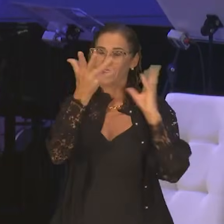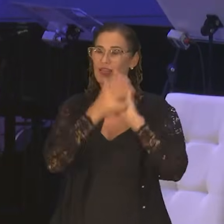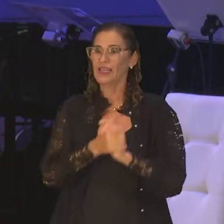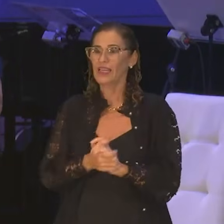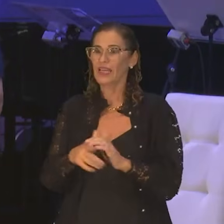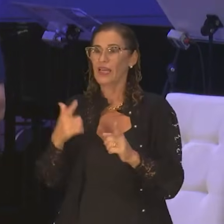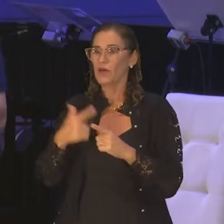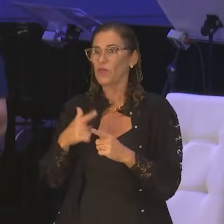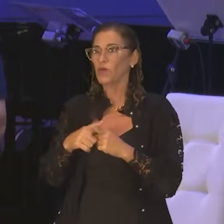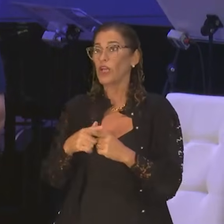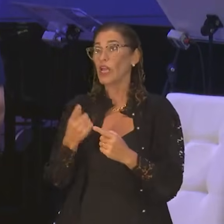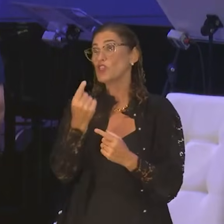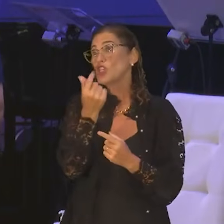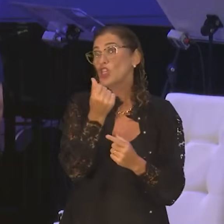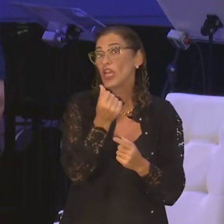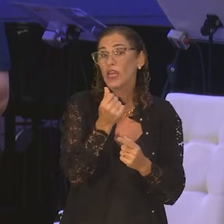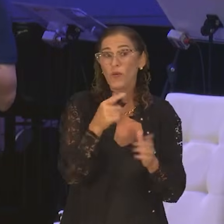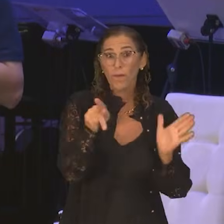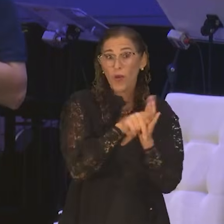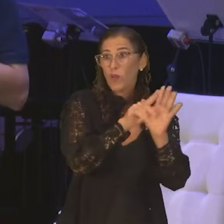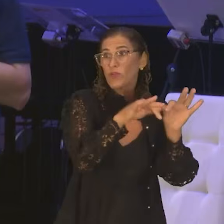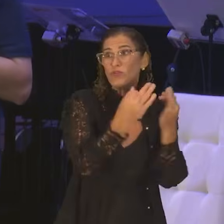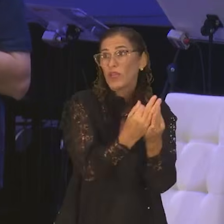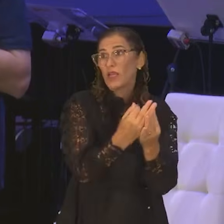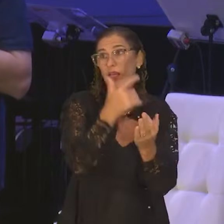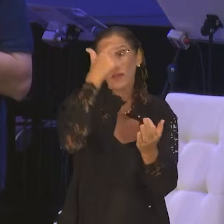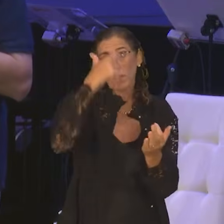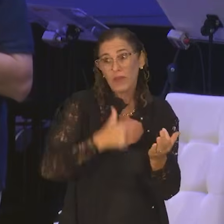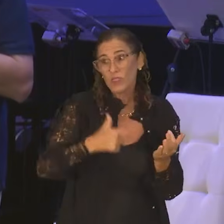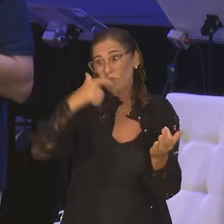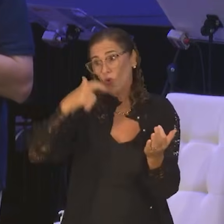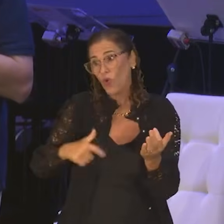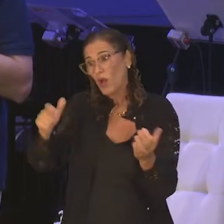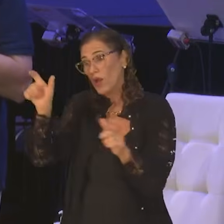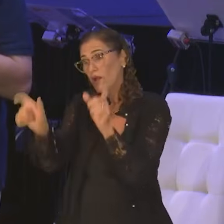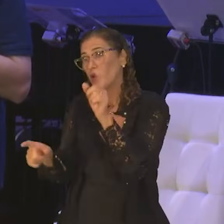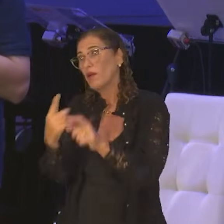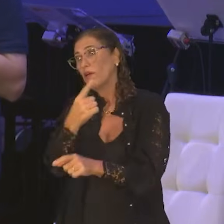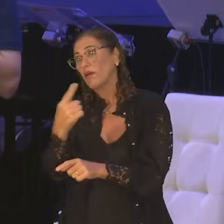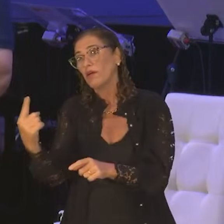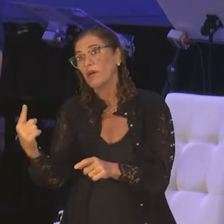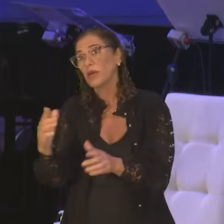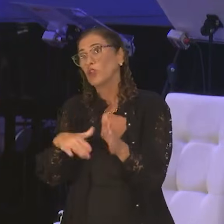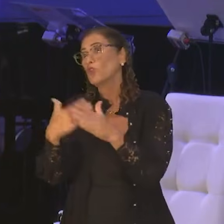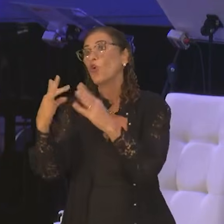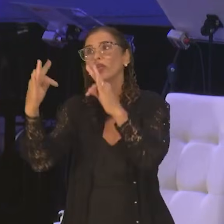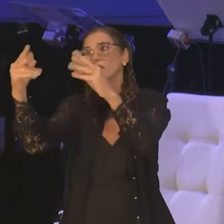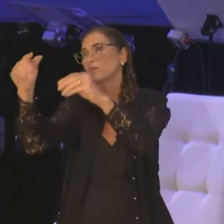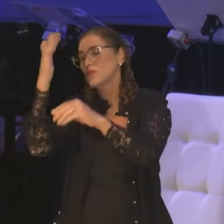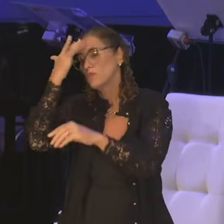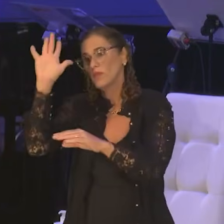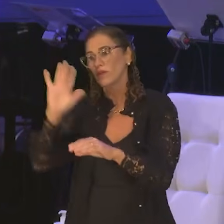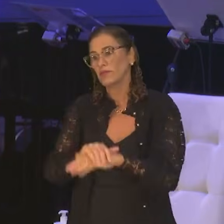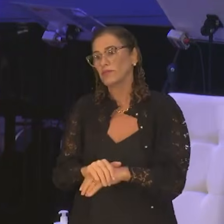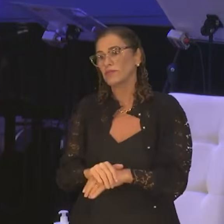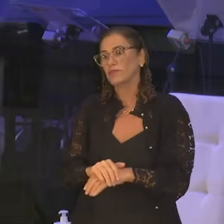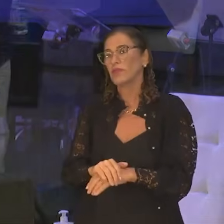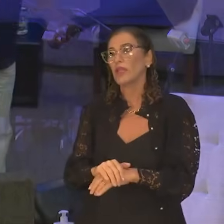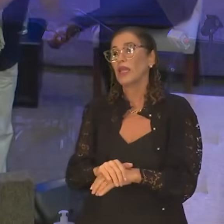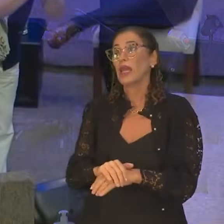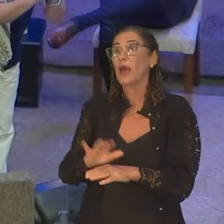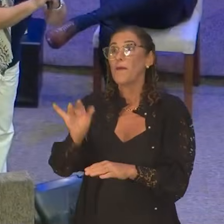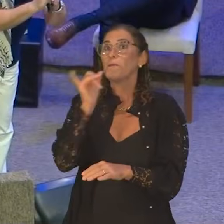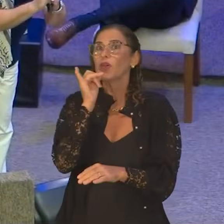Porque questão de dinheiro e família é pessoal, não é para todo mundo. O jovem rico